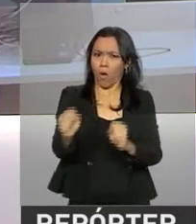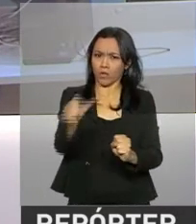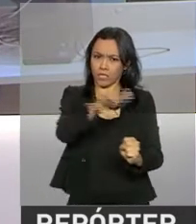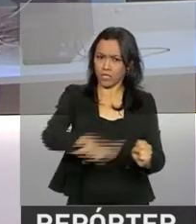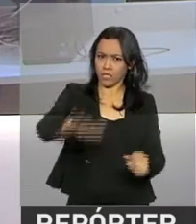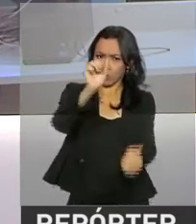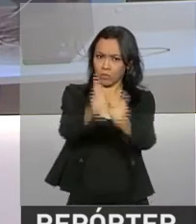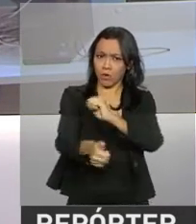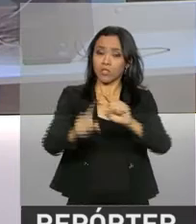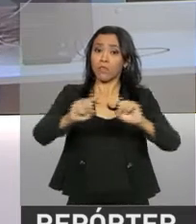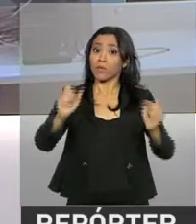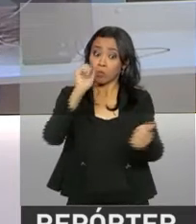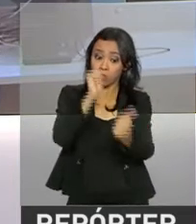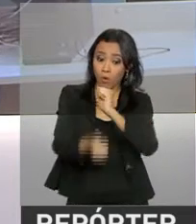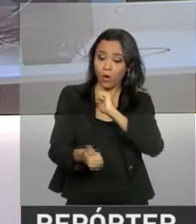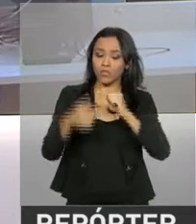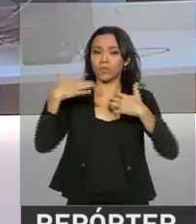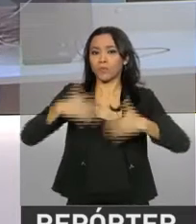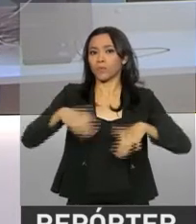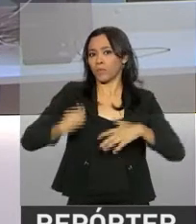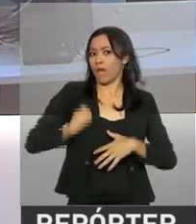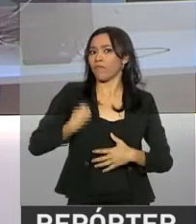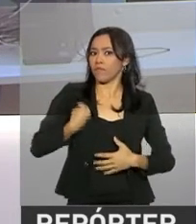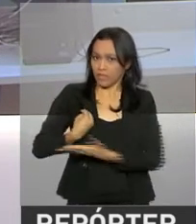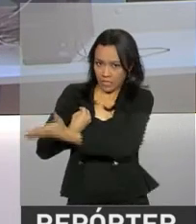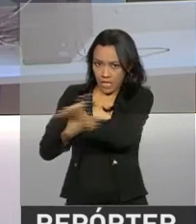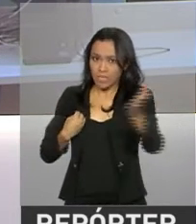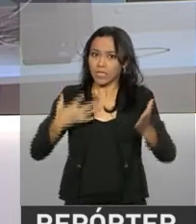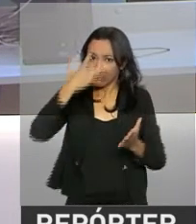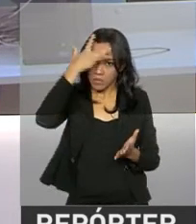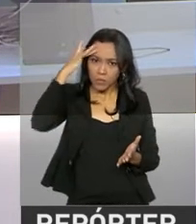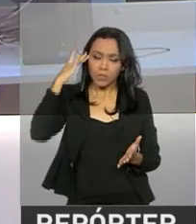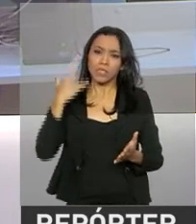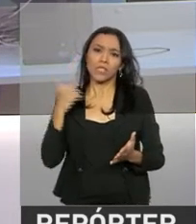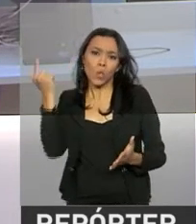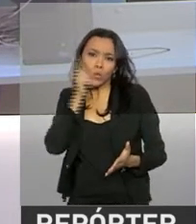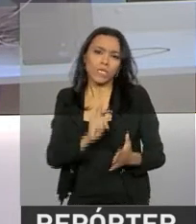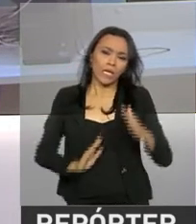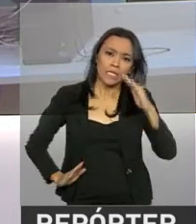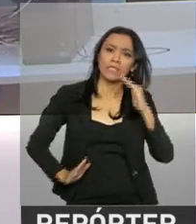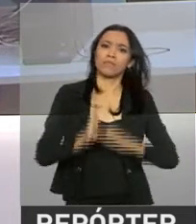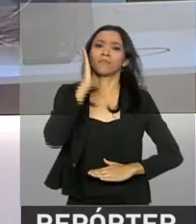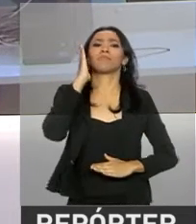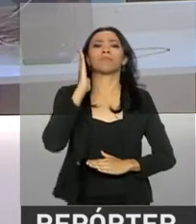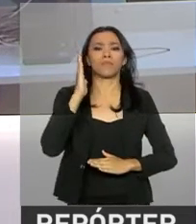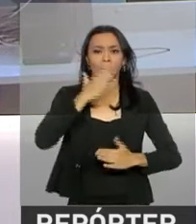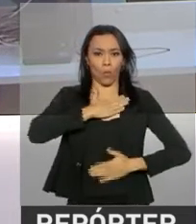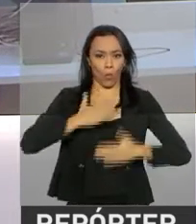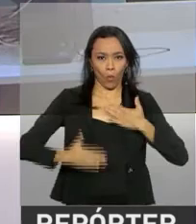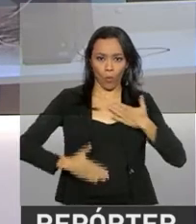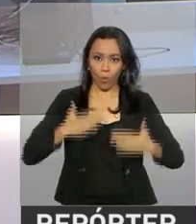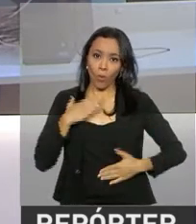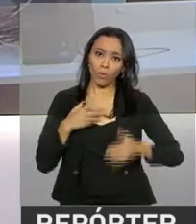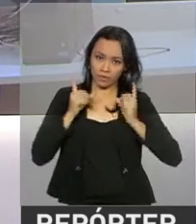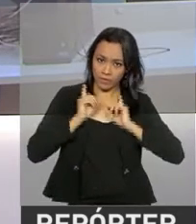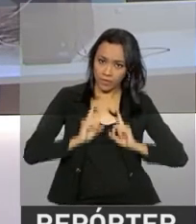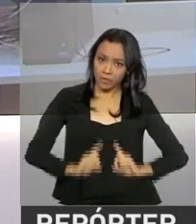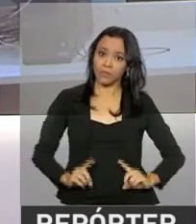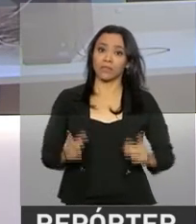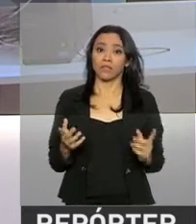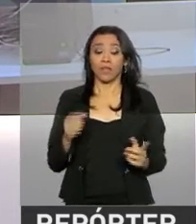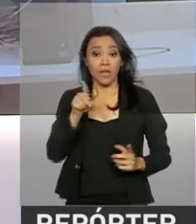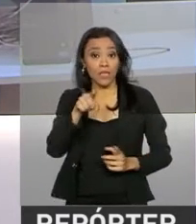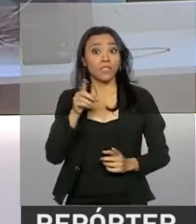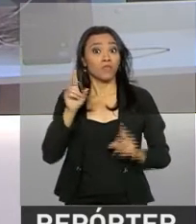pelo papel do esporte na vida desses heróis que vencem as limitações do corpo diariamente. Os desafios para esse incentivo